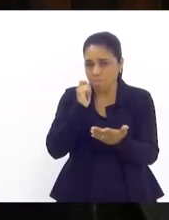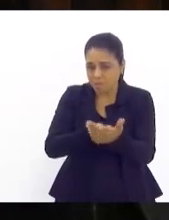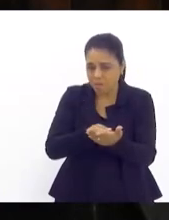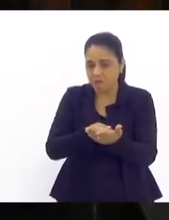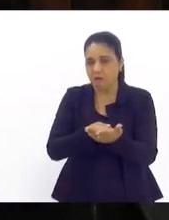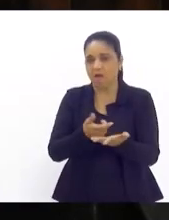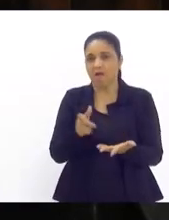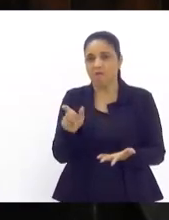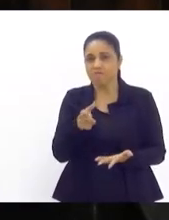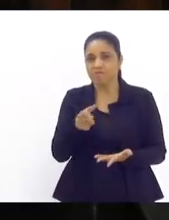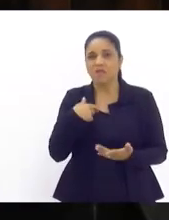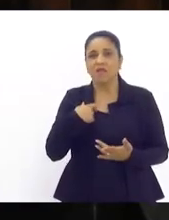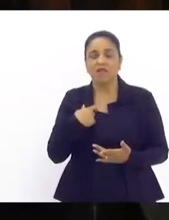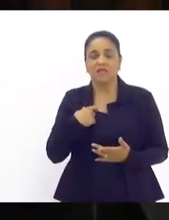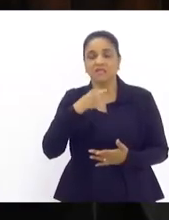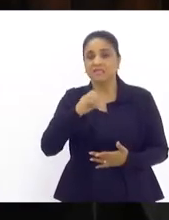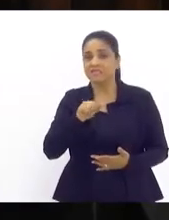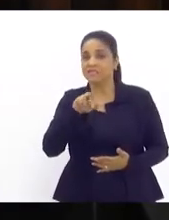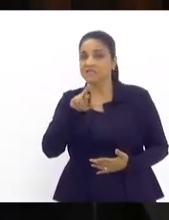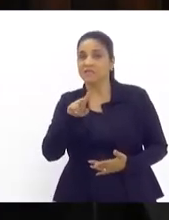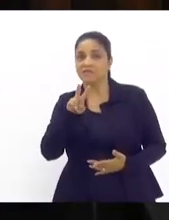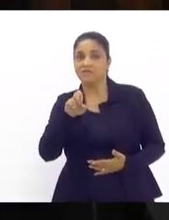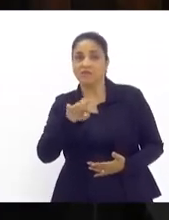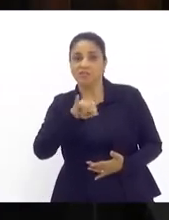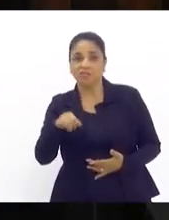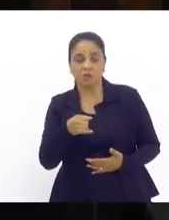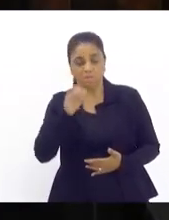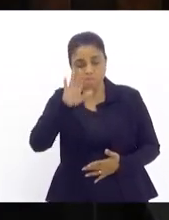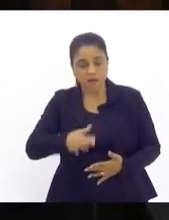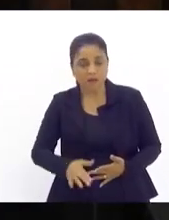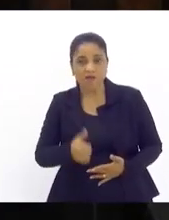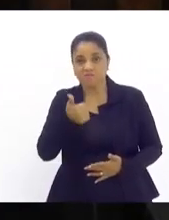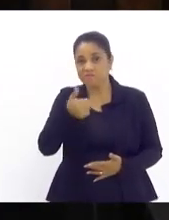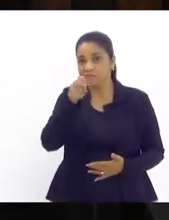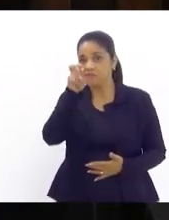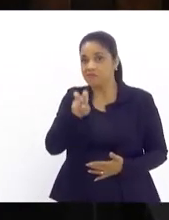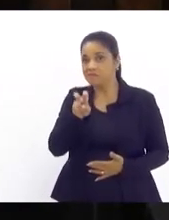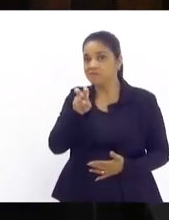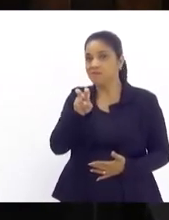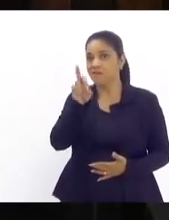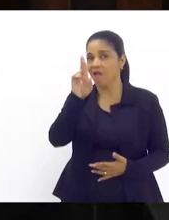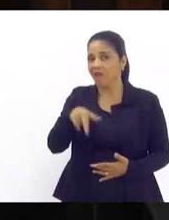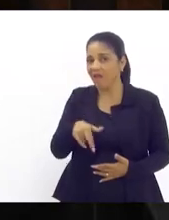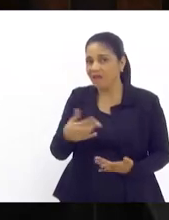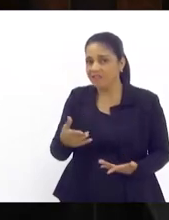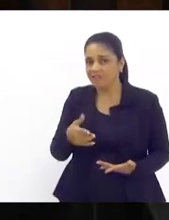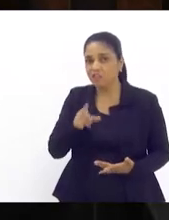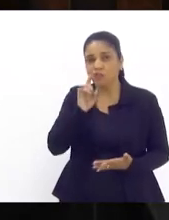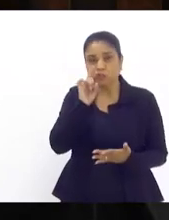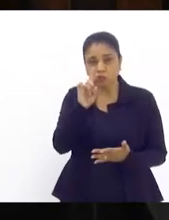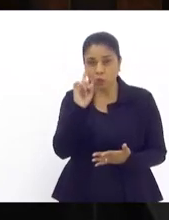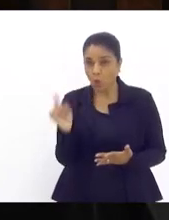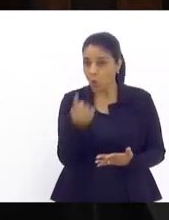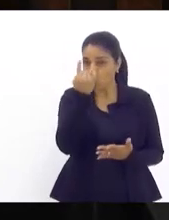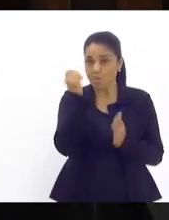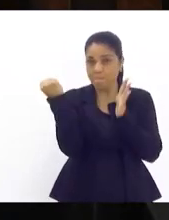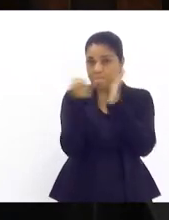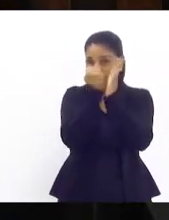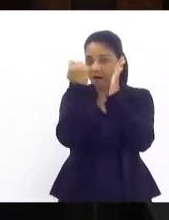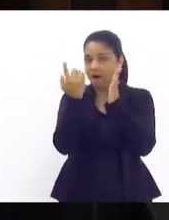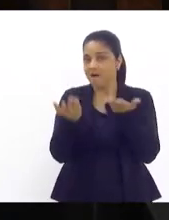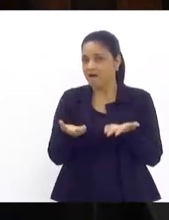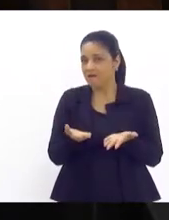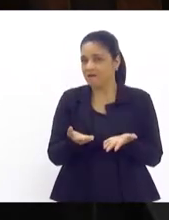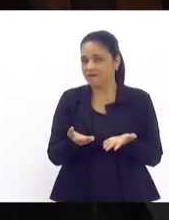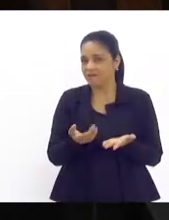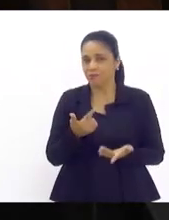Imagina, a cerveja está barata no Maracanã, deputado, R$15. E não tem outra marca, só pode uma ali, não tem outra